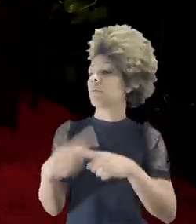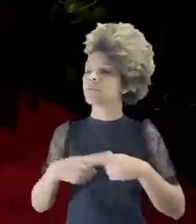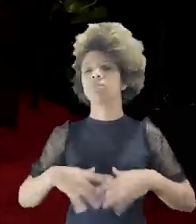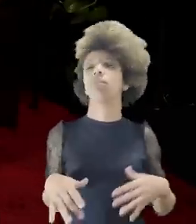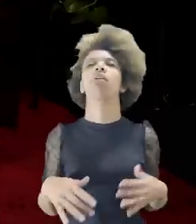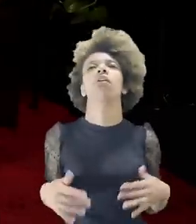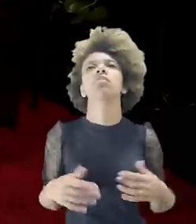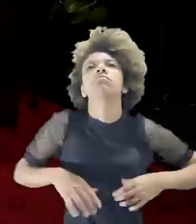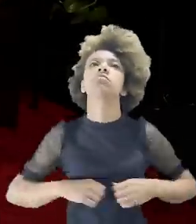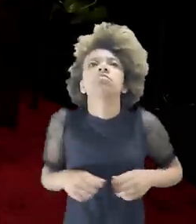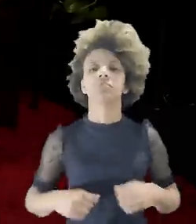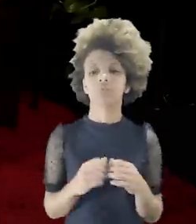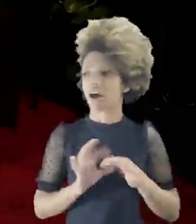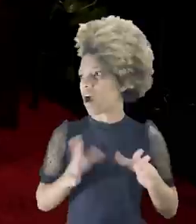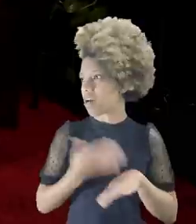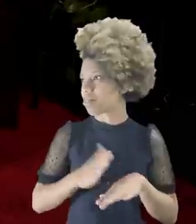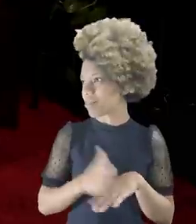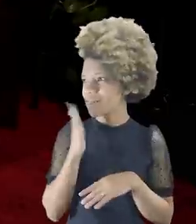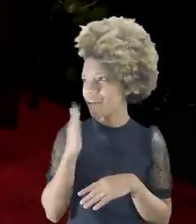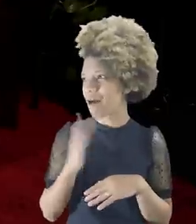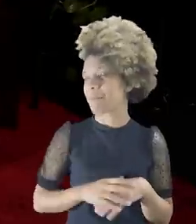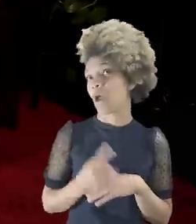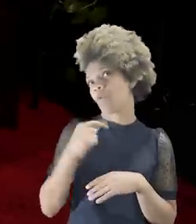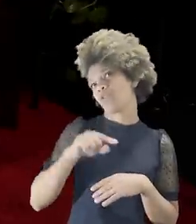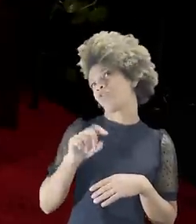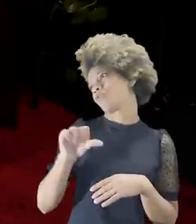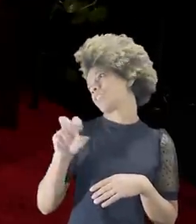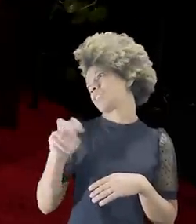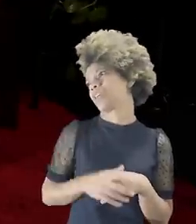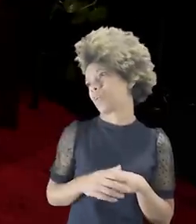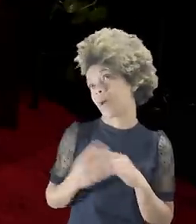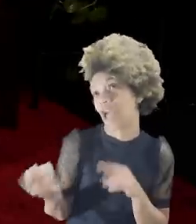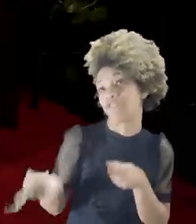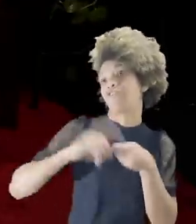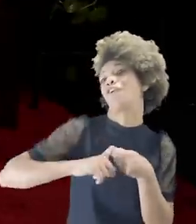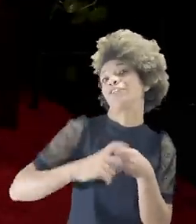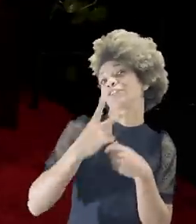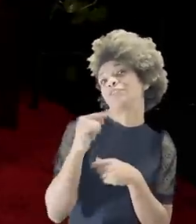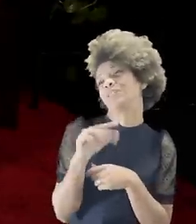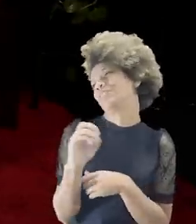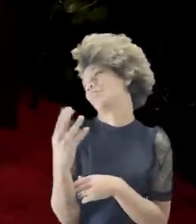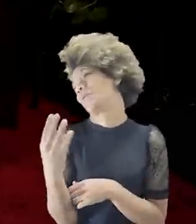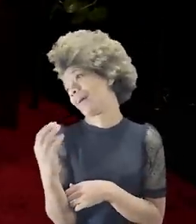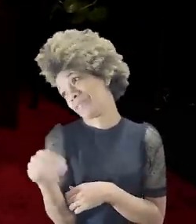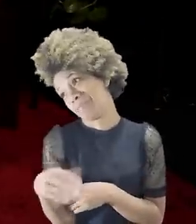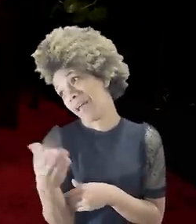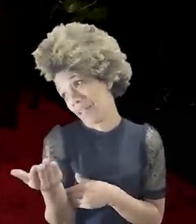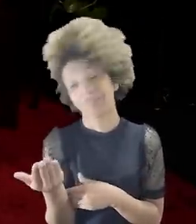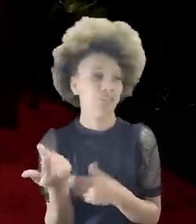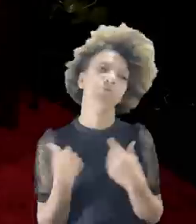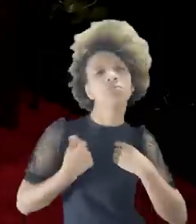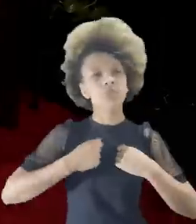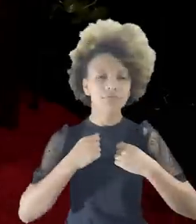dá uma soltada ou você sai de 1,95 m você volta para os dois metro e quatro né porque você tá compacto